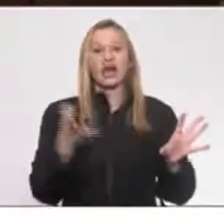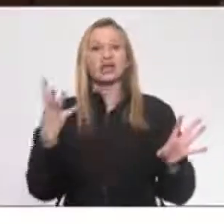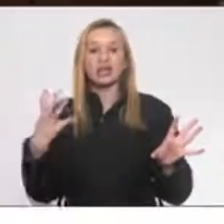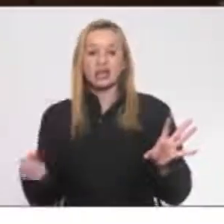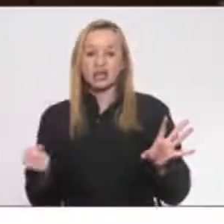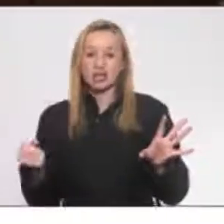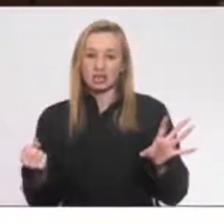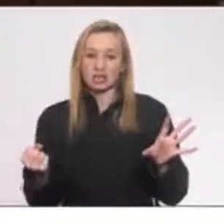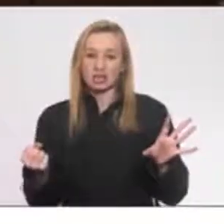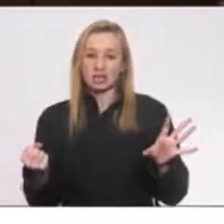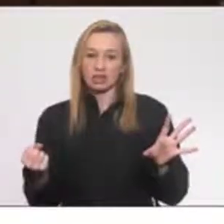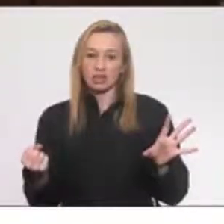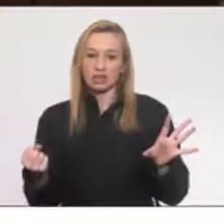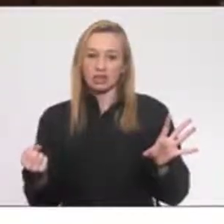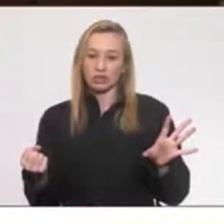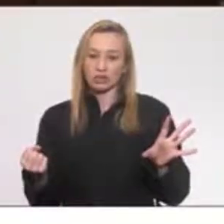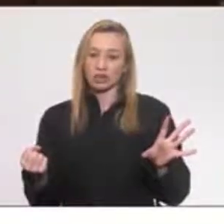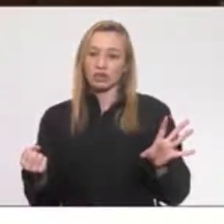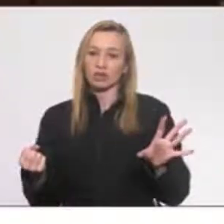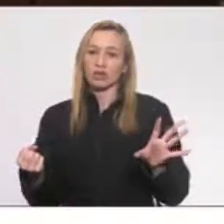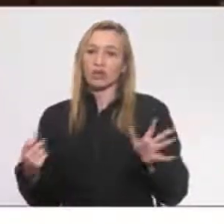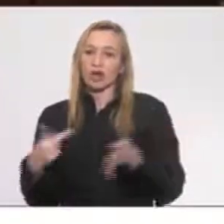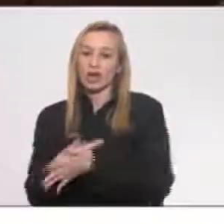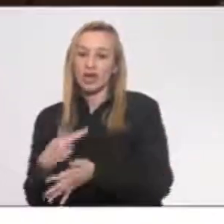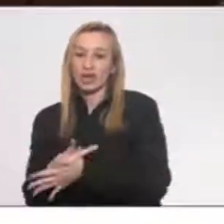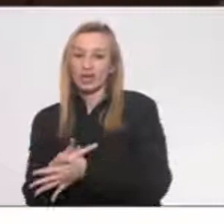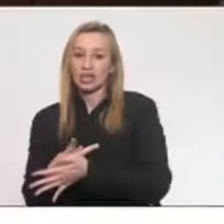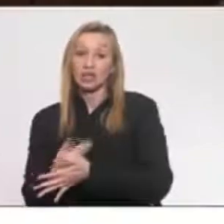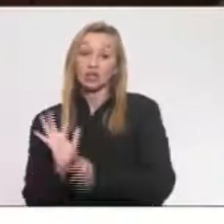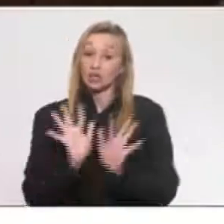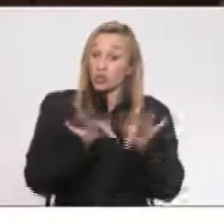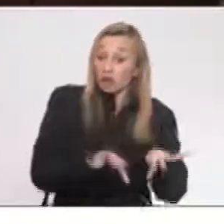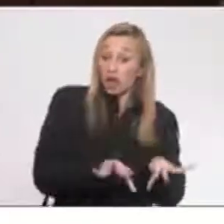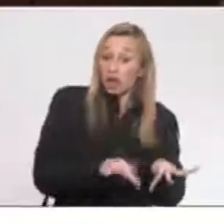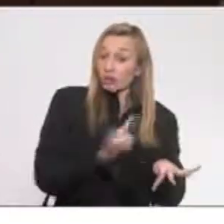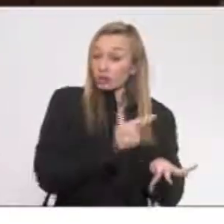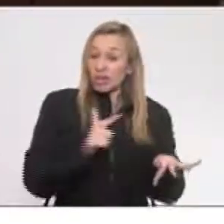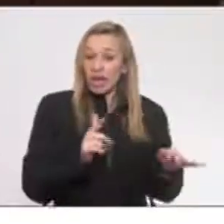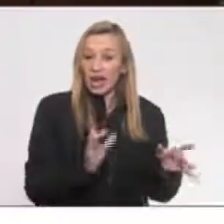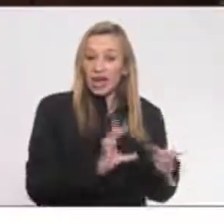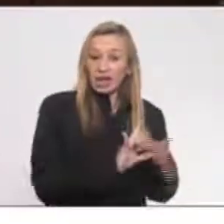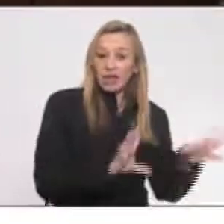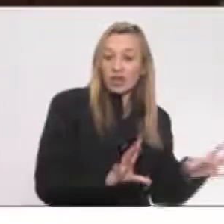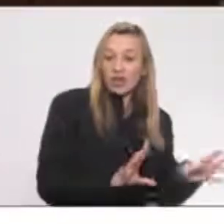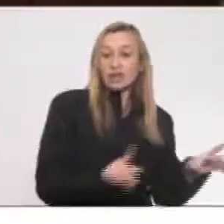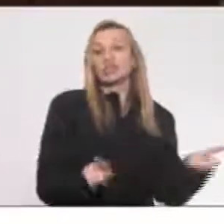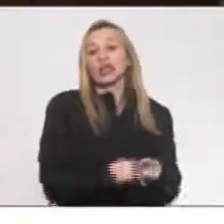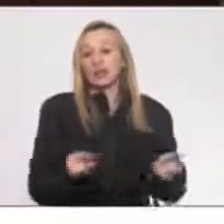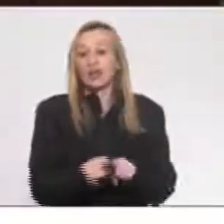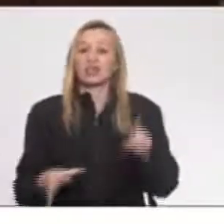será condenado a não ter nem a liberdade, tampouco a segurança. Muito obrigado, senhor presidente.